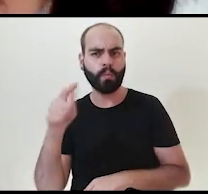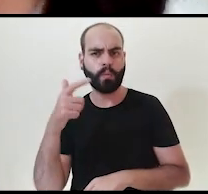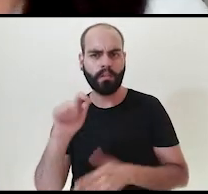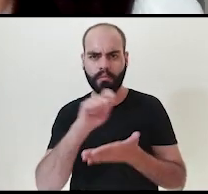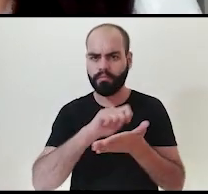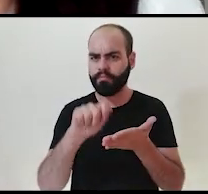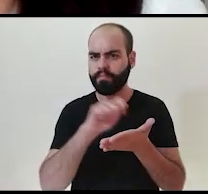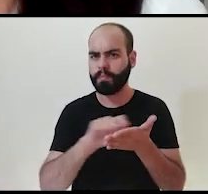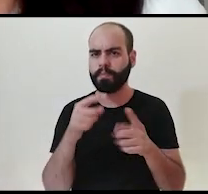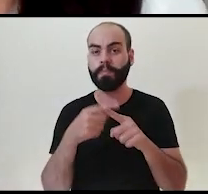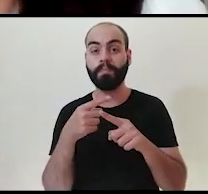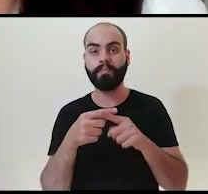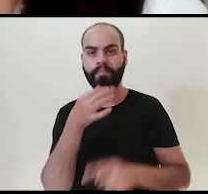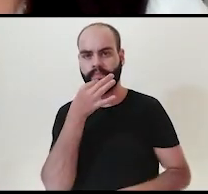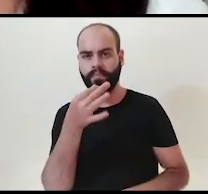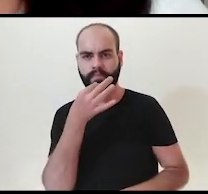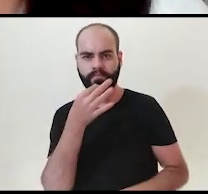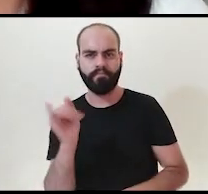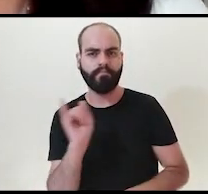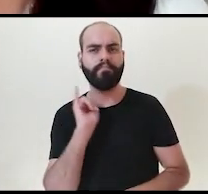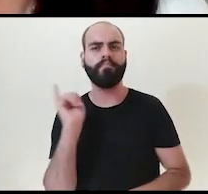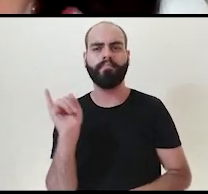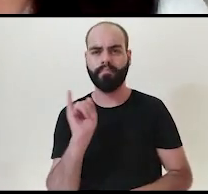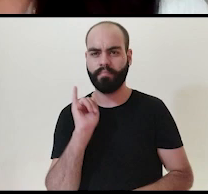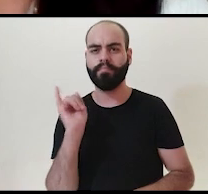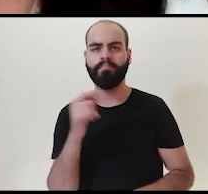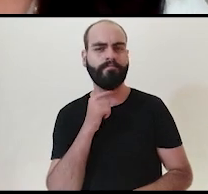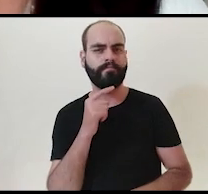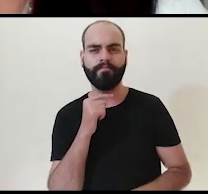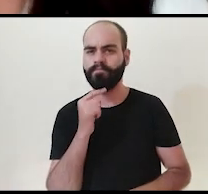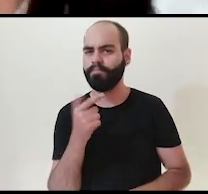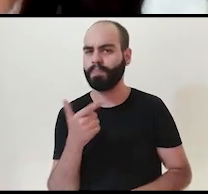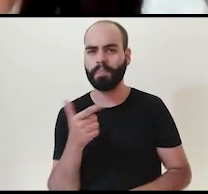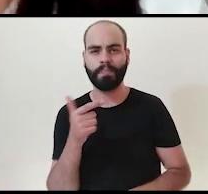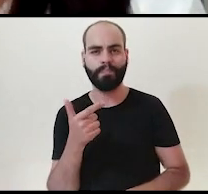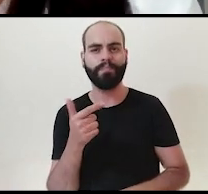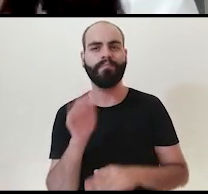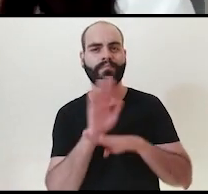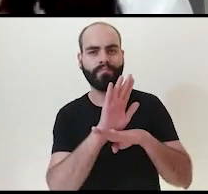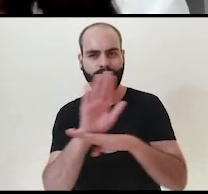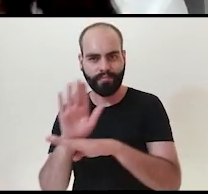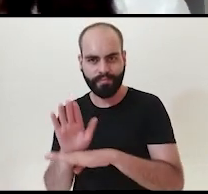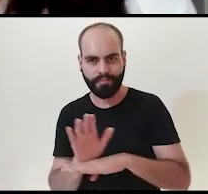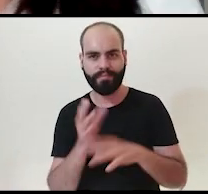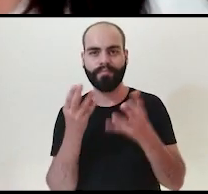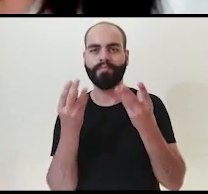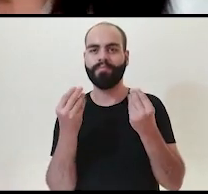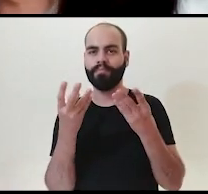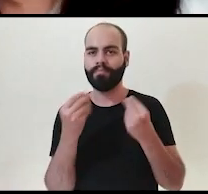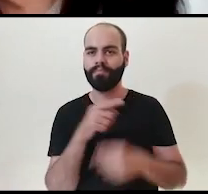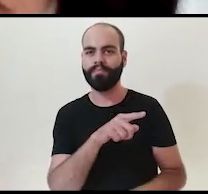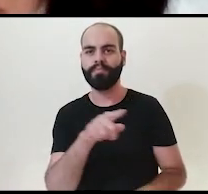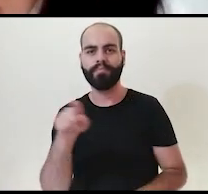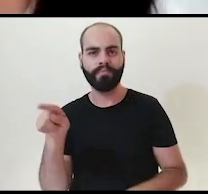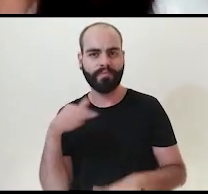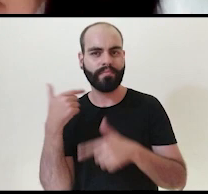falou, porque são dicas muito valiosas, muito preciosas, e eu não tenho dúvidas de que isso vai impactar muito positivamente no trabalho